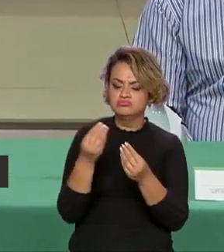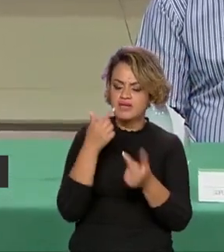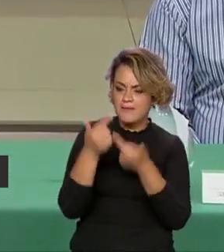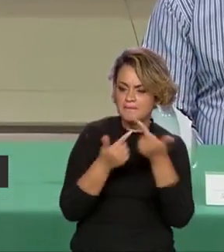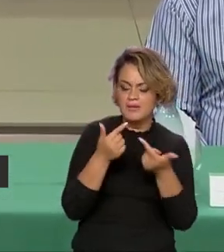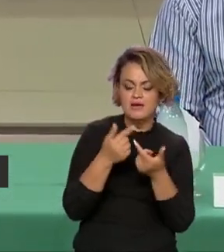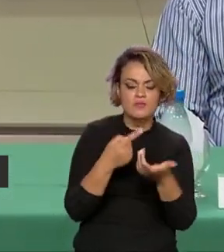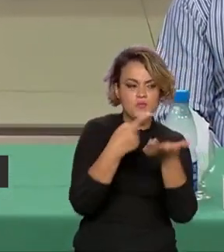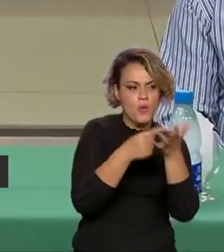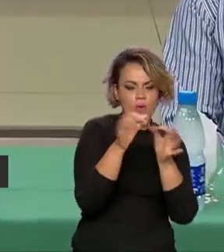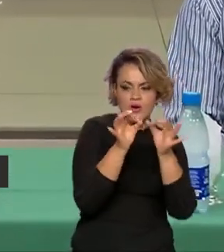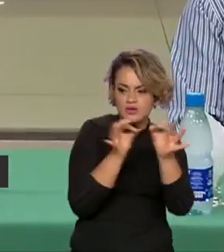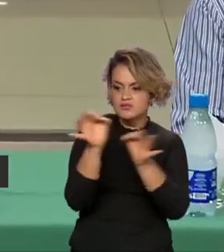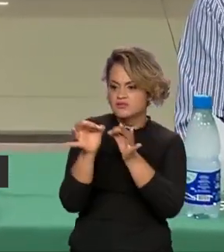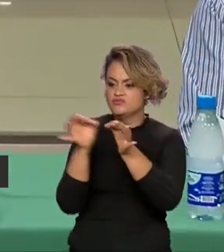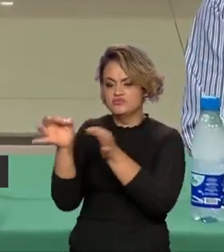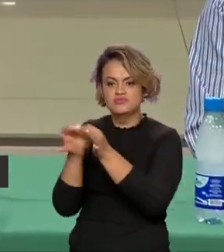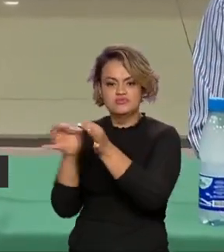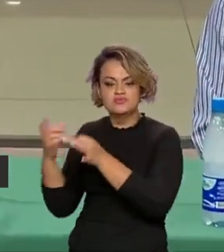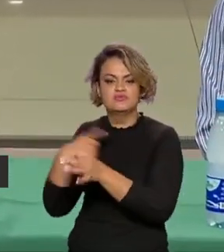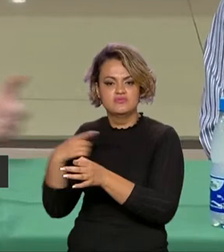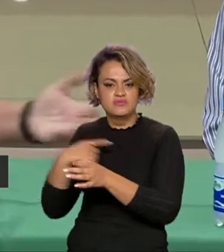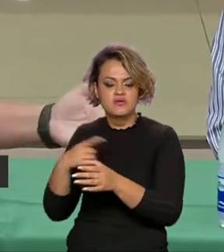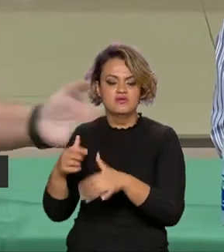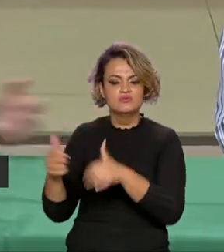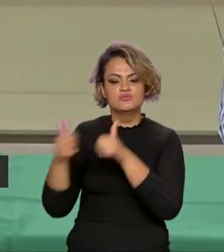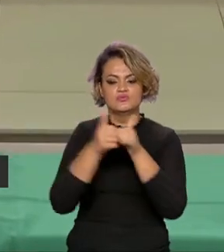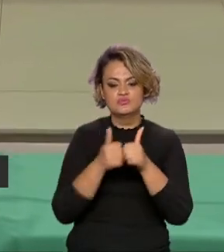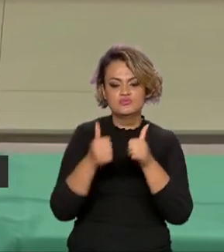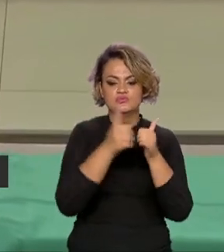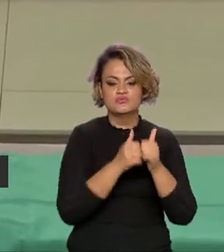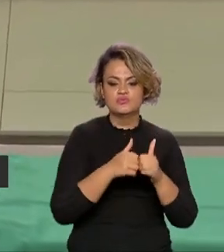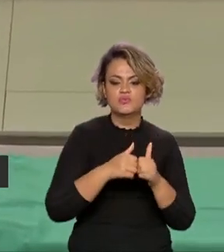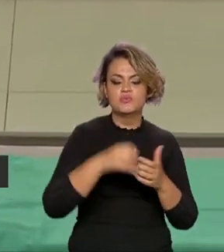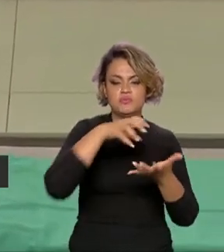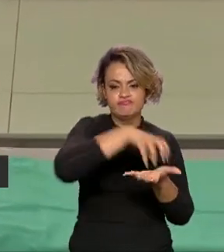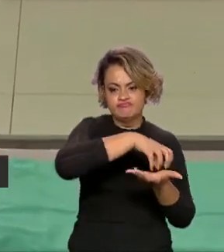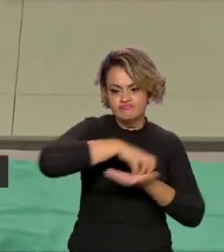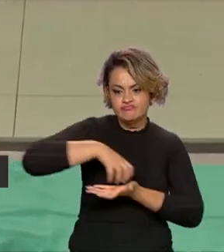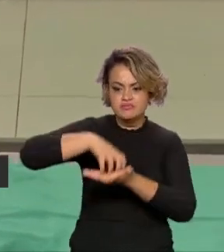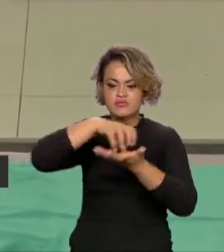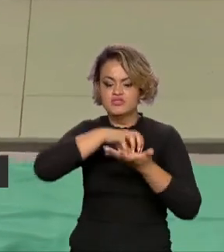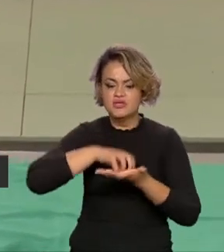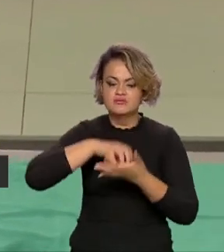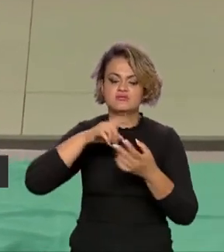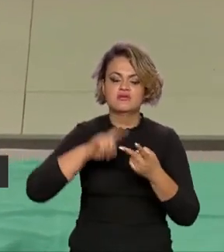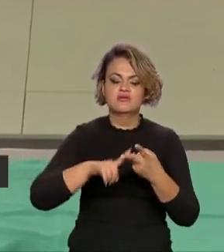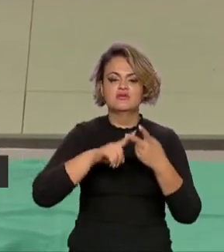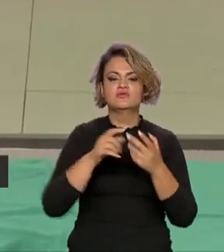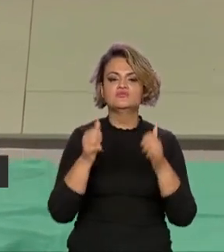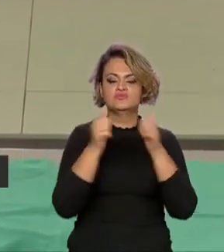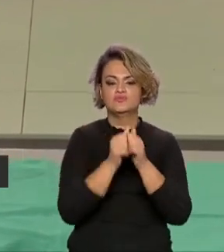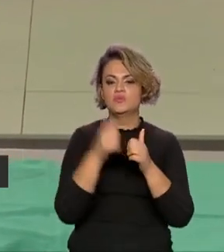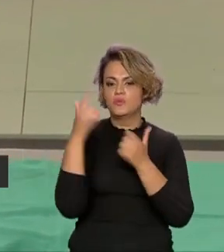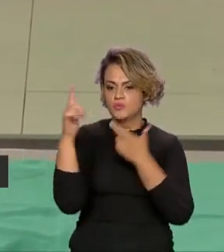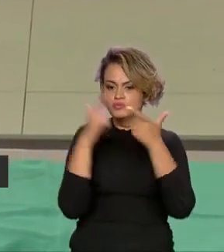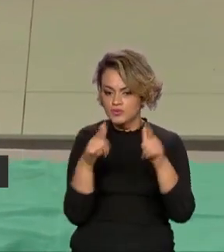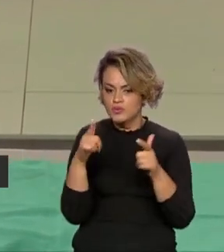forma coordenada, de uma forma integrada com as agências, com os